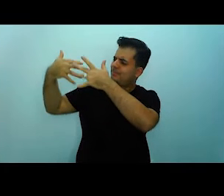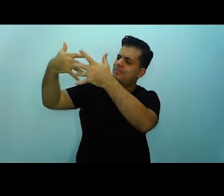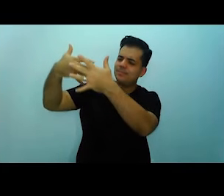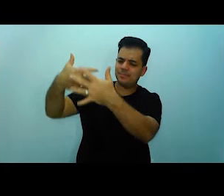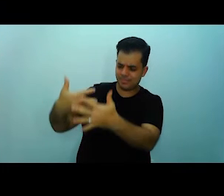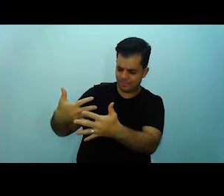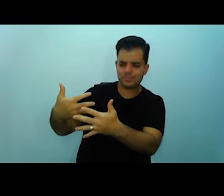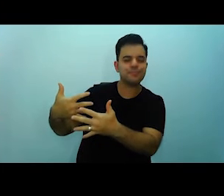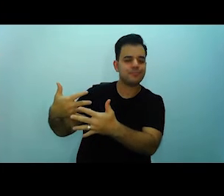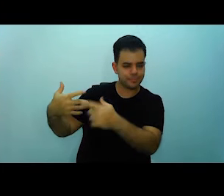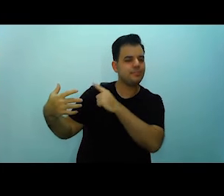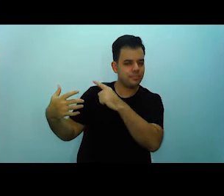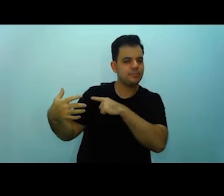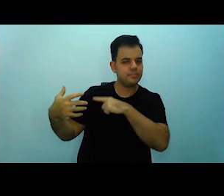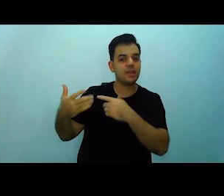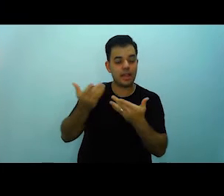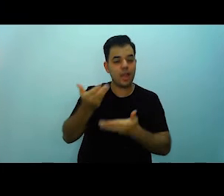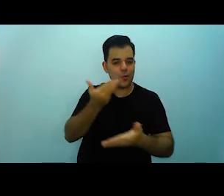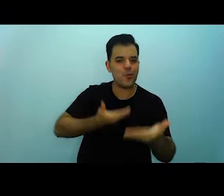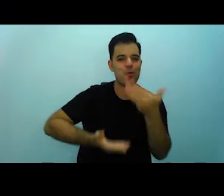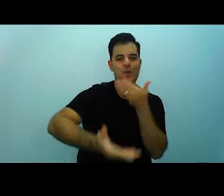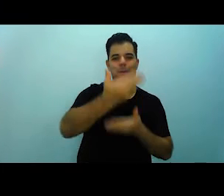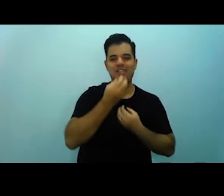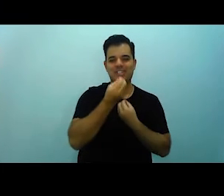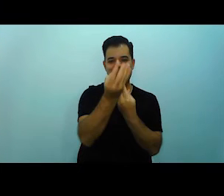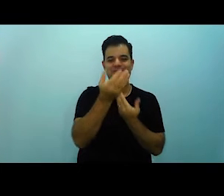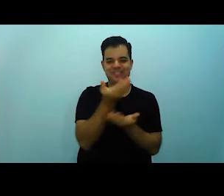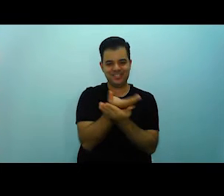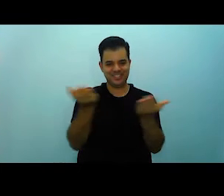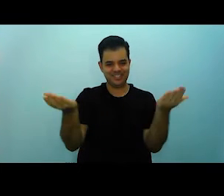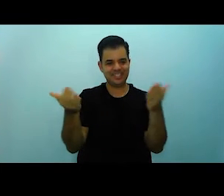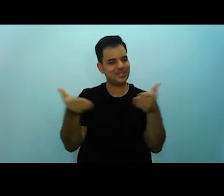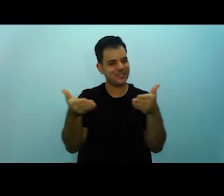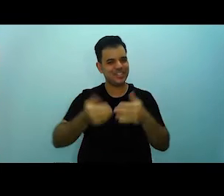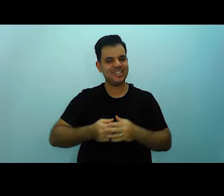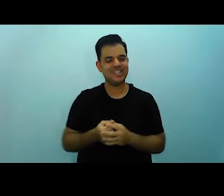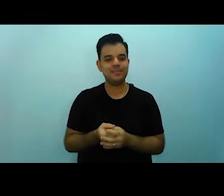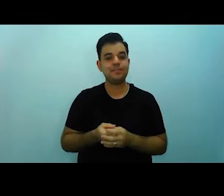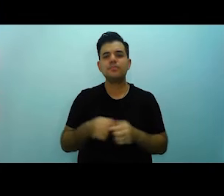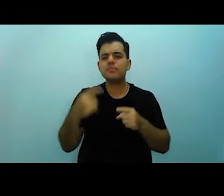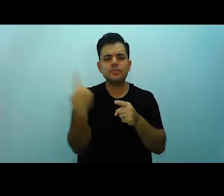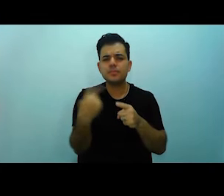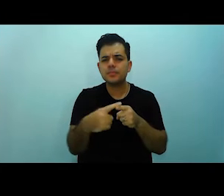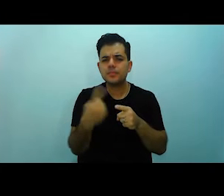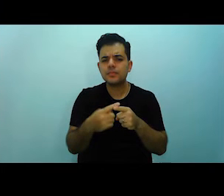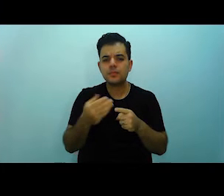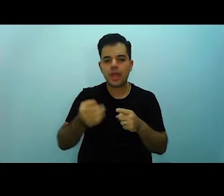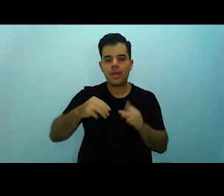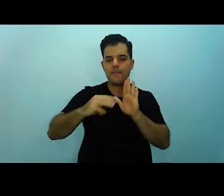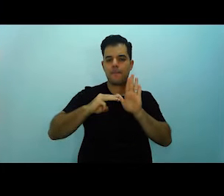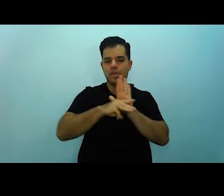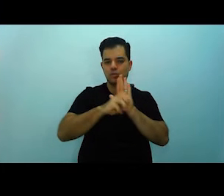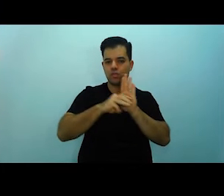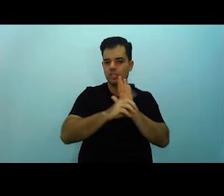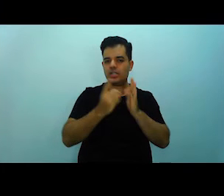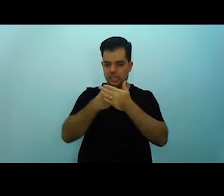ser percorrida e a gente queria compartilhar um pouco dela com vocês. Isso porque, né, a nossa metodologia de design, a